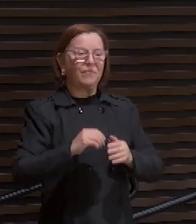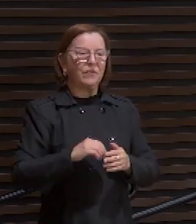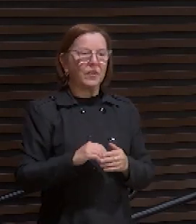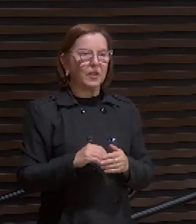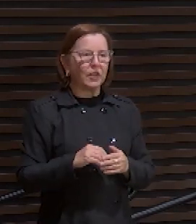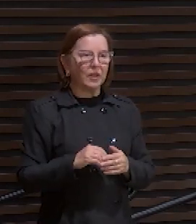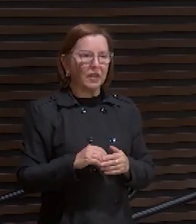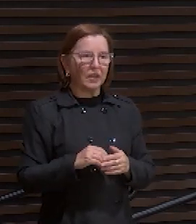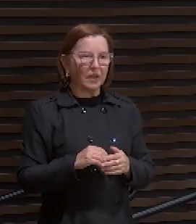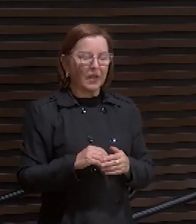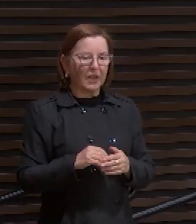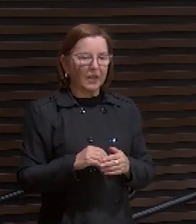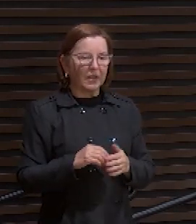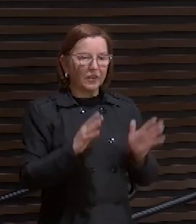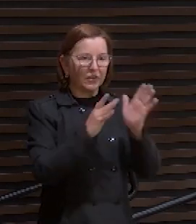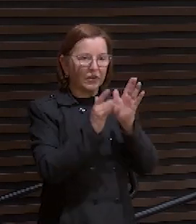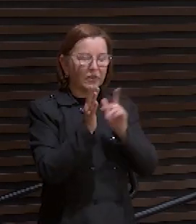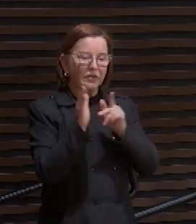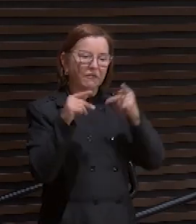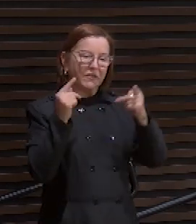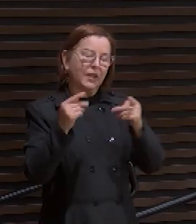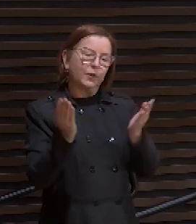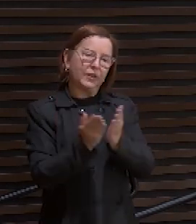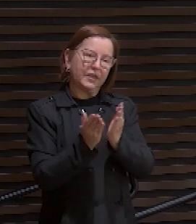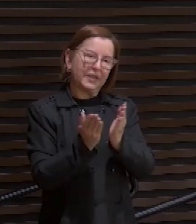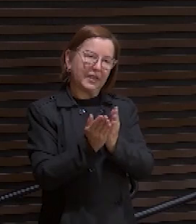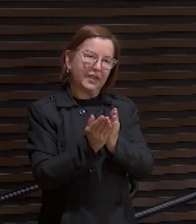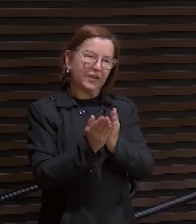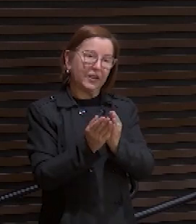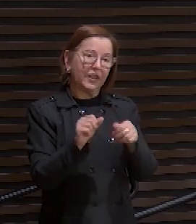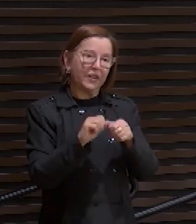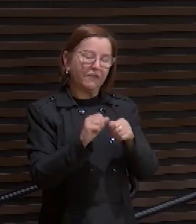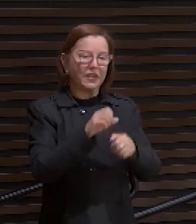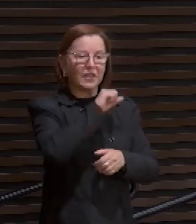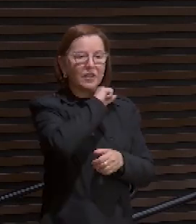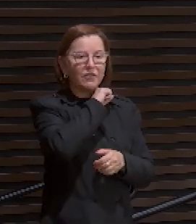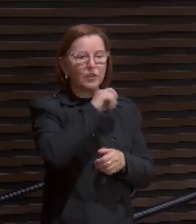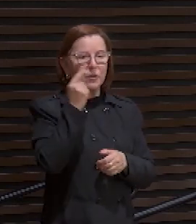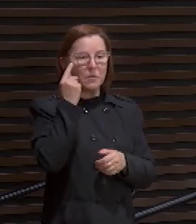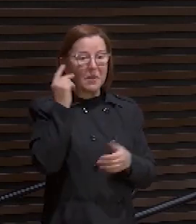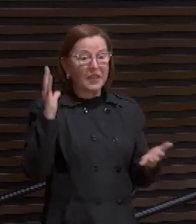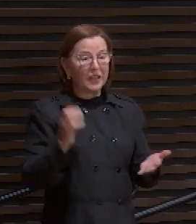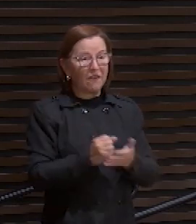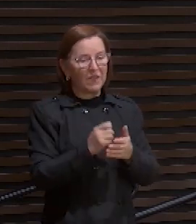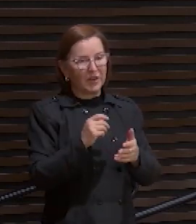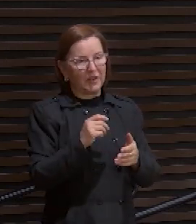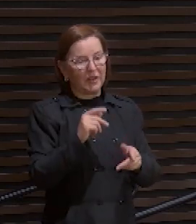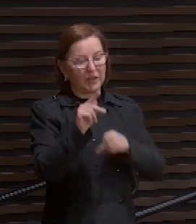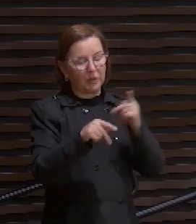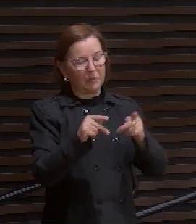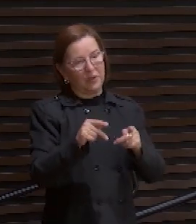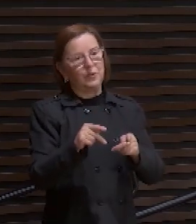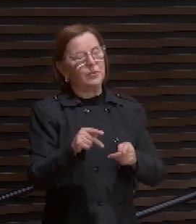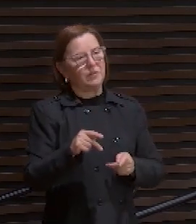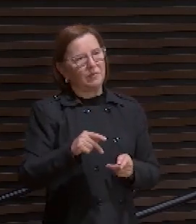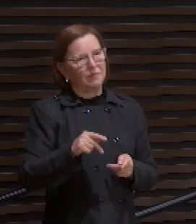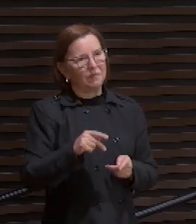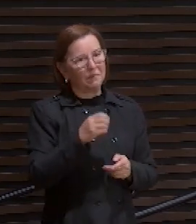para salvar os pecadores, e agora ele está como sacerdote para salvar os crentes.